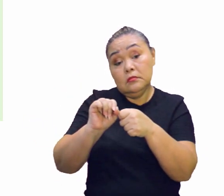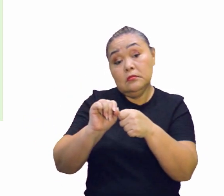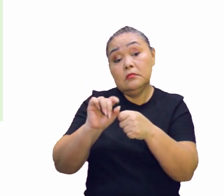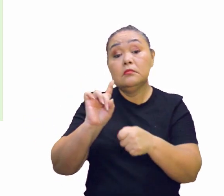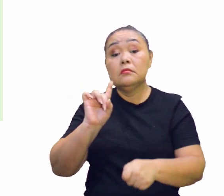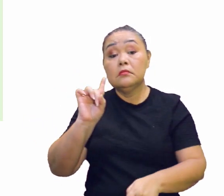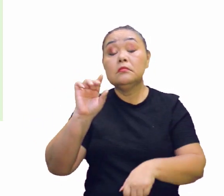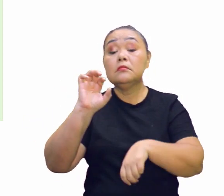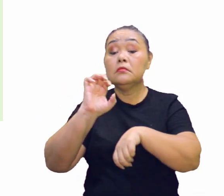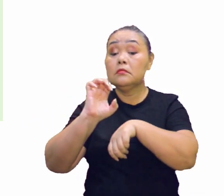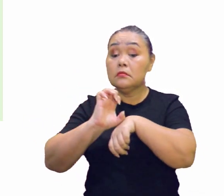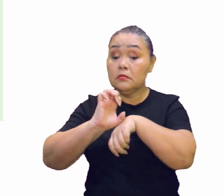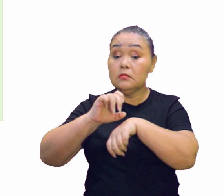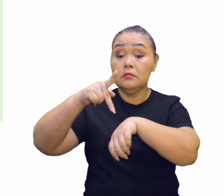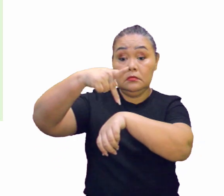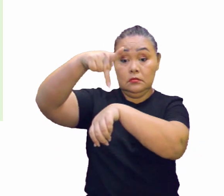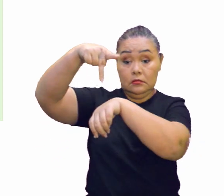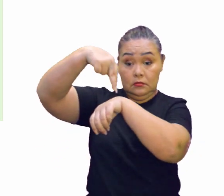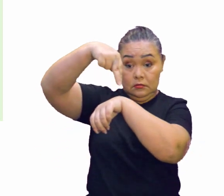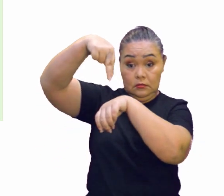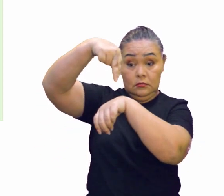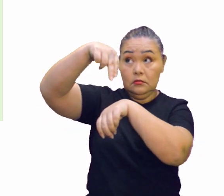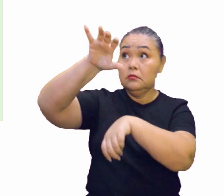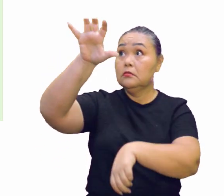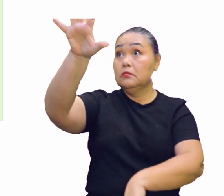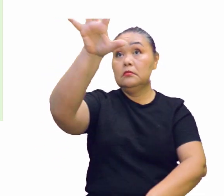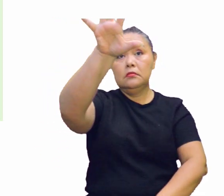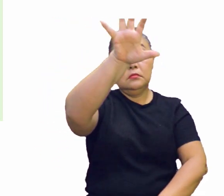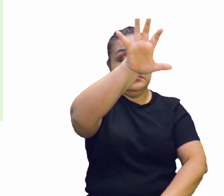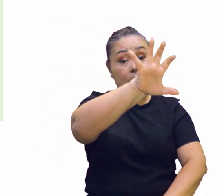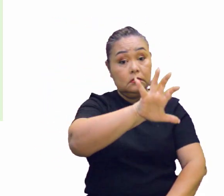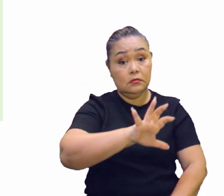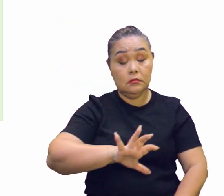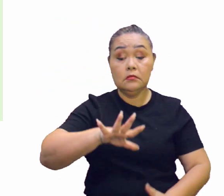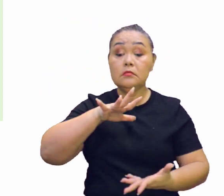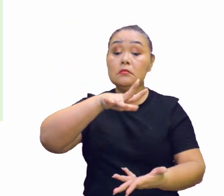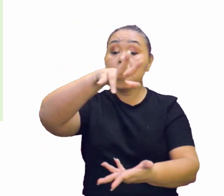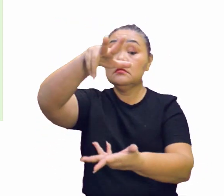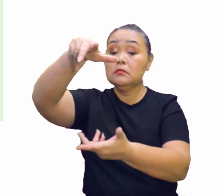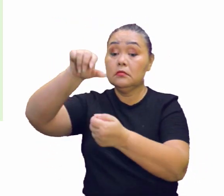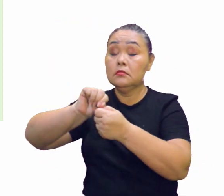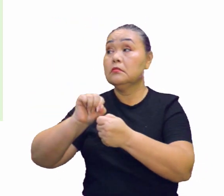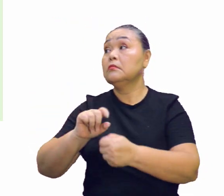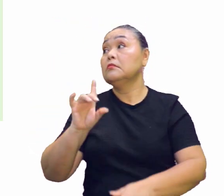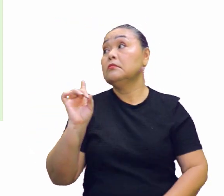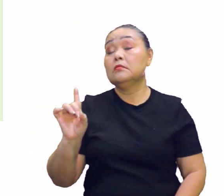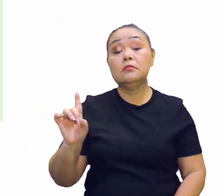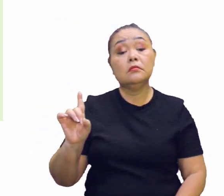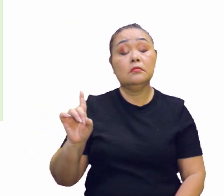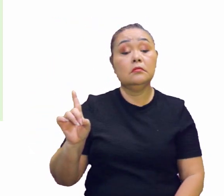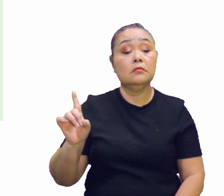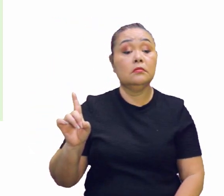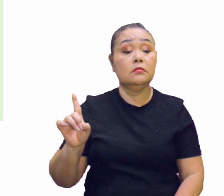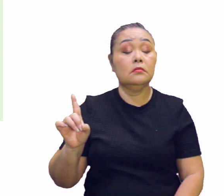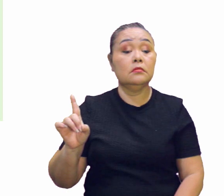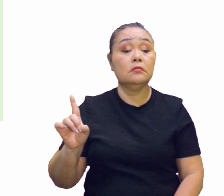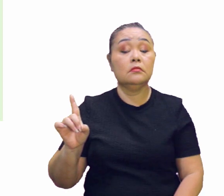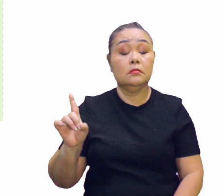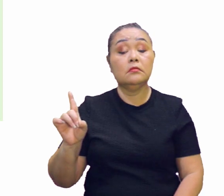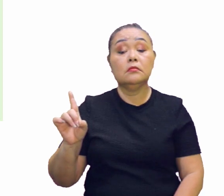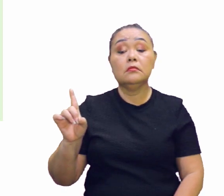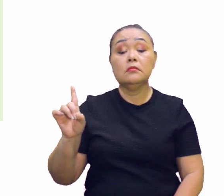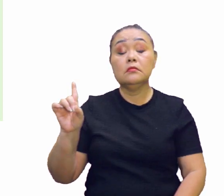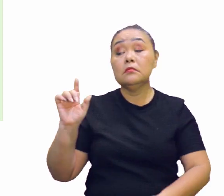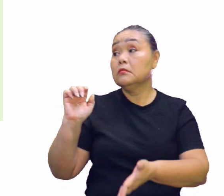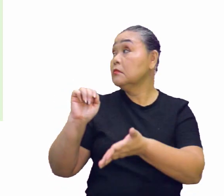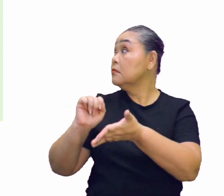seja num Estado-nação, né, em todos os Estados-nações do mundo, né? Então, só uma